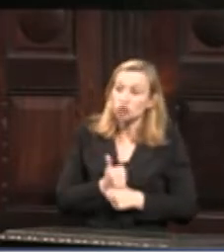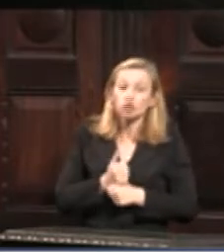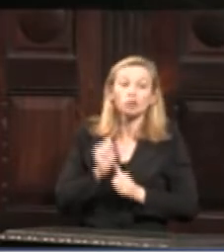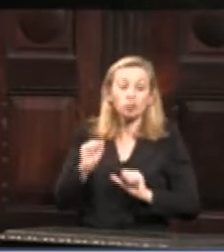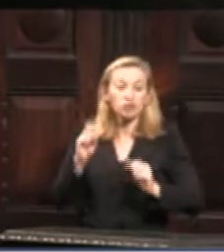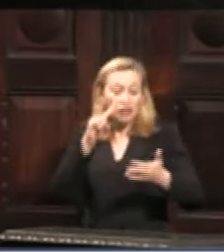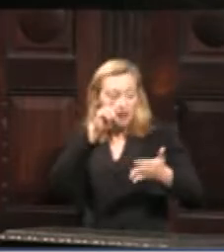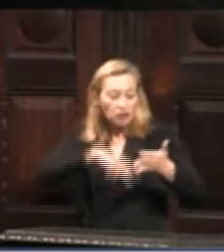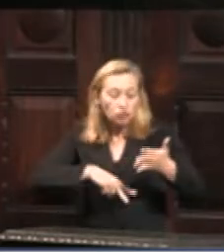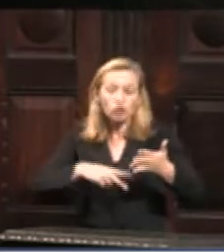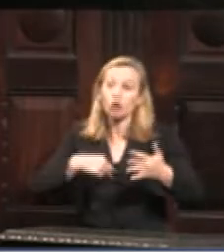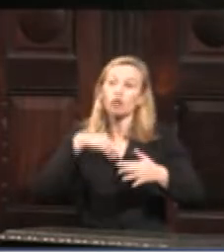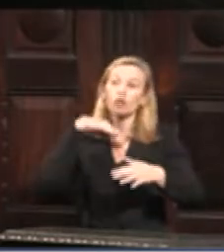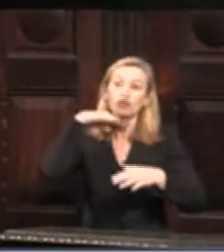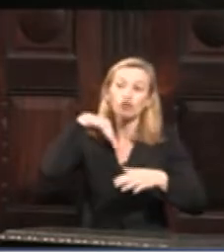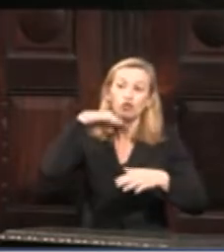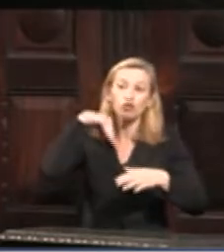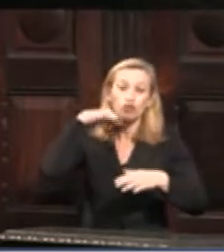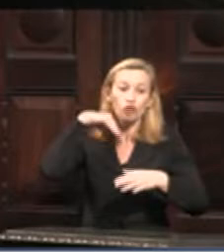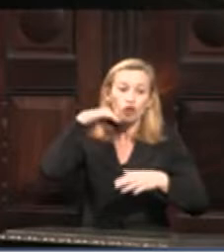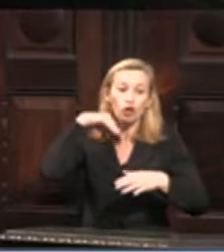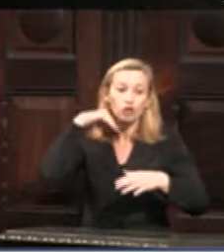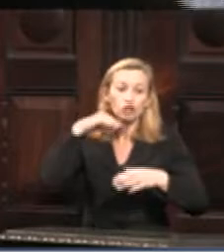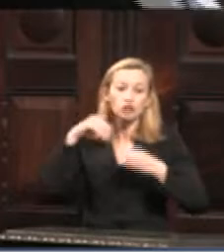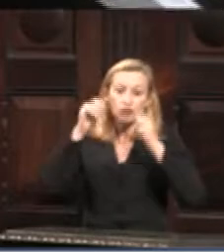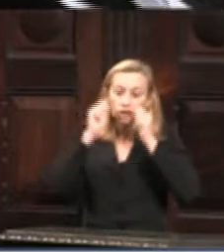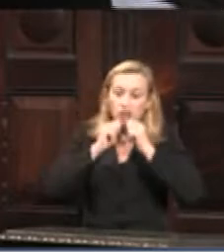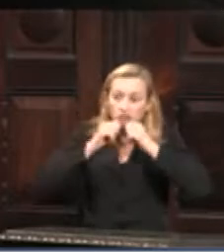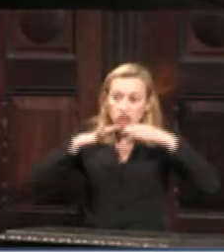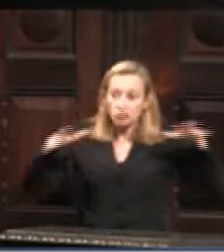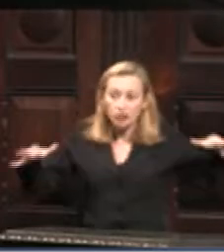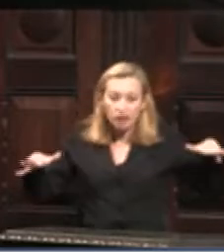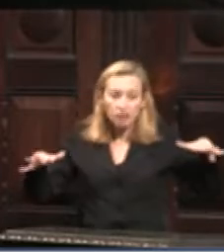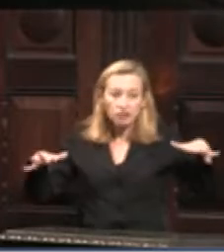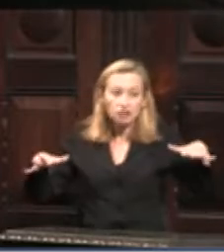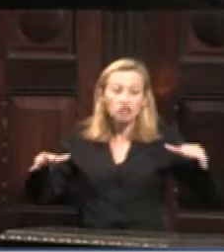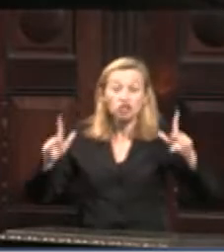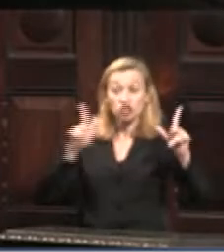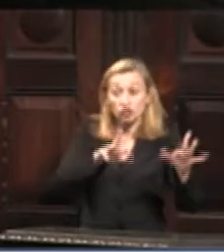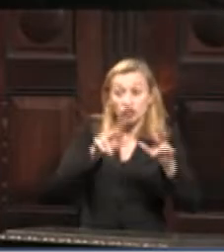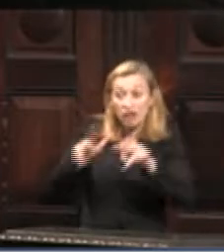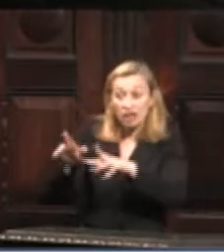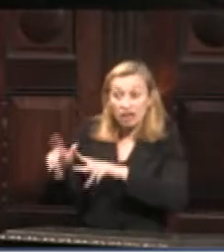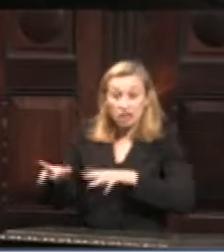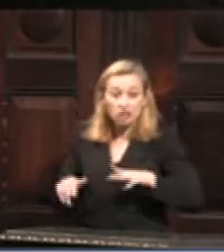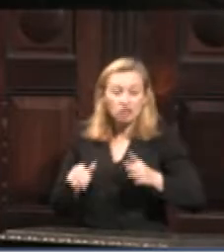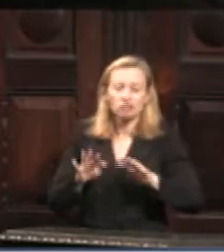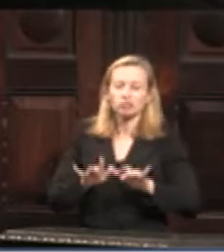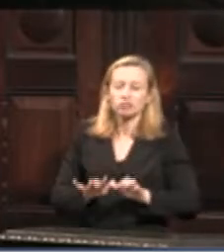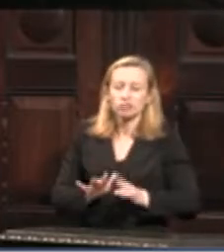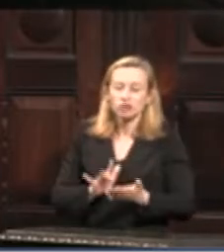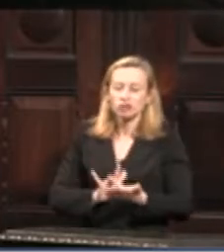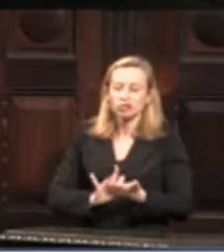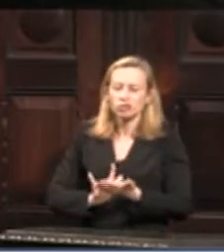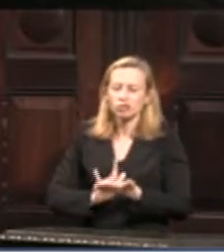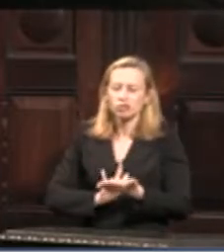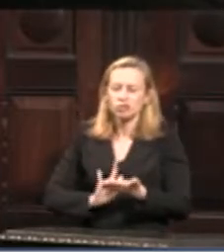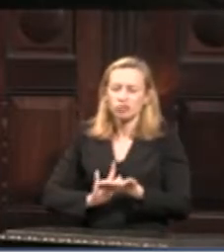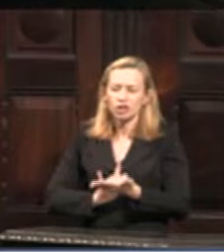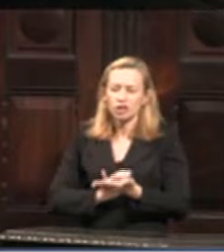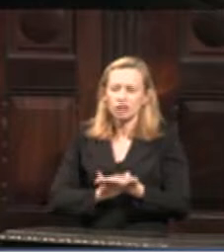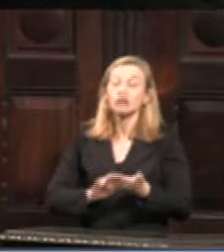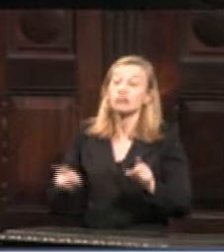voz sintetizada, ampliação de caracteres, diferentes contrastes, impressão em braille e formatos acessíveis